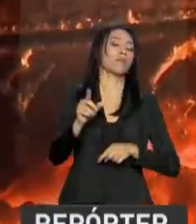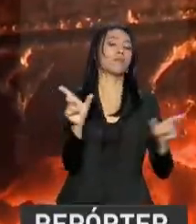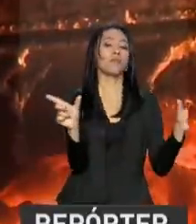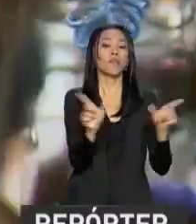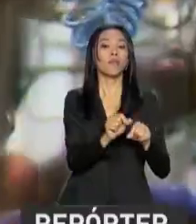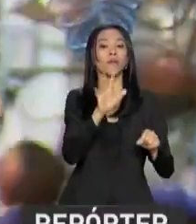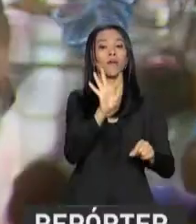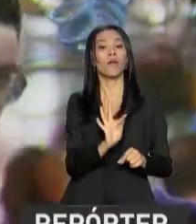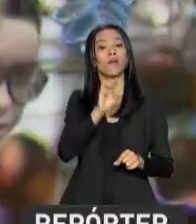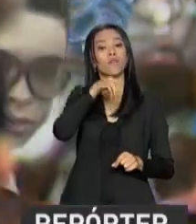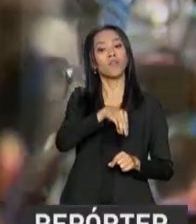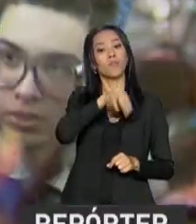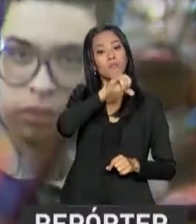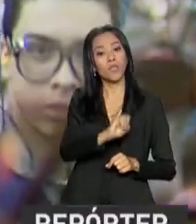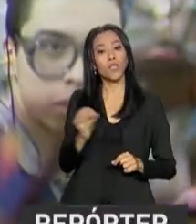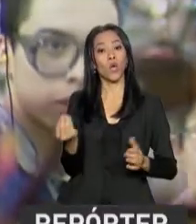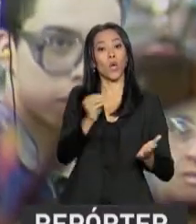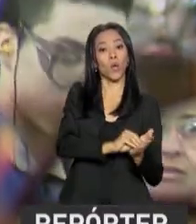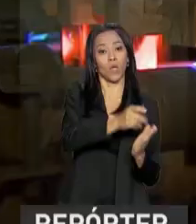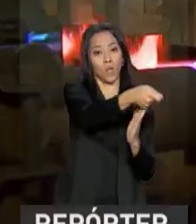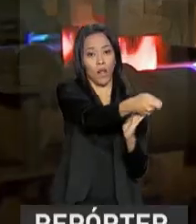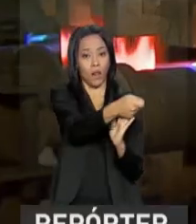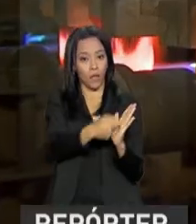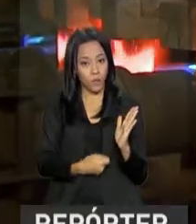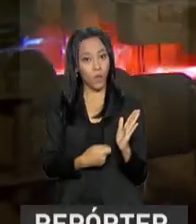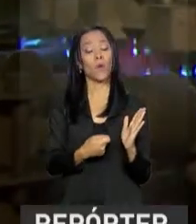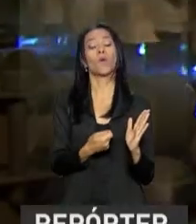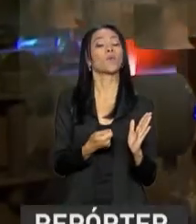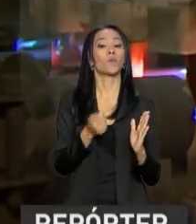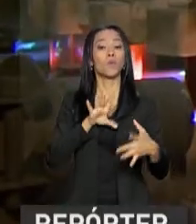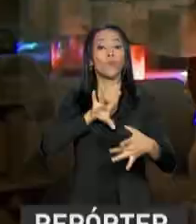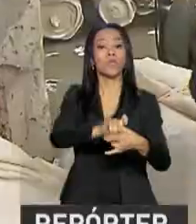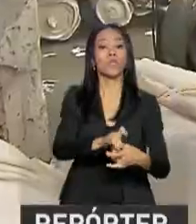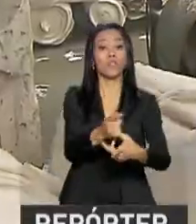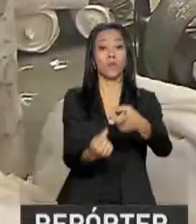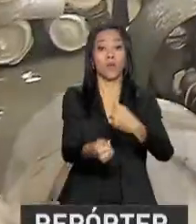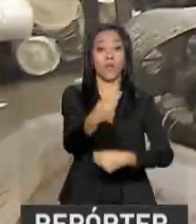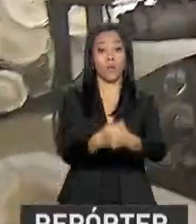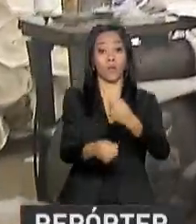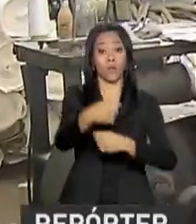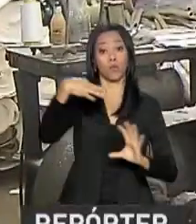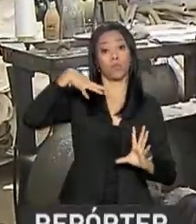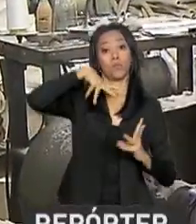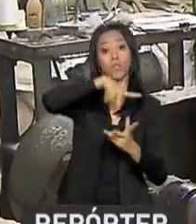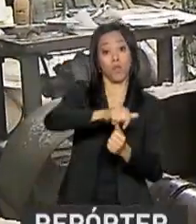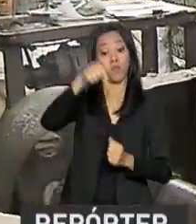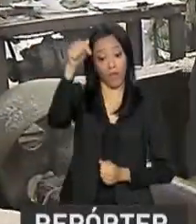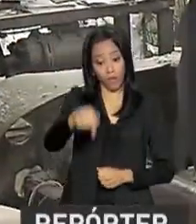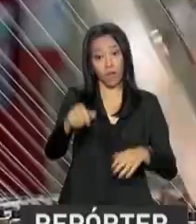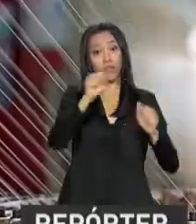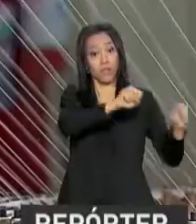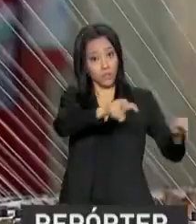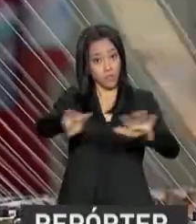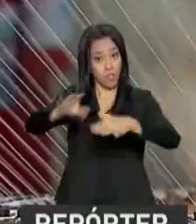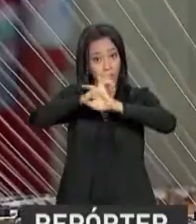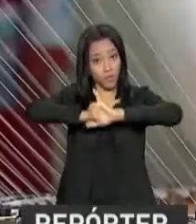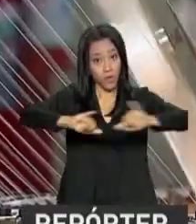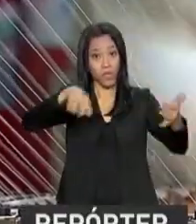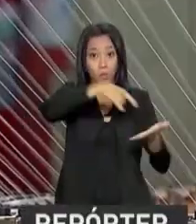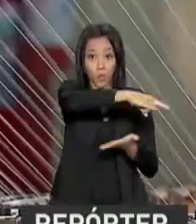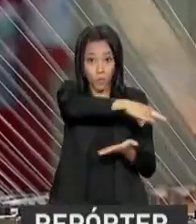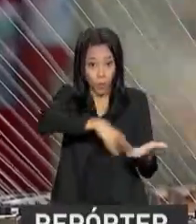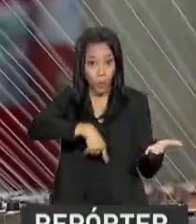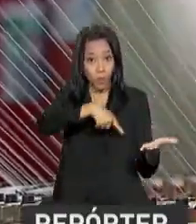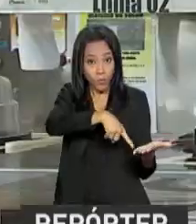internacional no relatório panorama da economia global divulgado nesta semana o documento atualizou a previsão